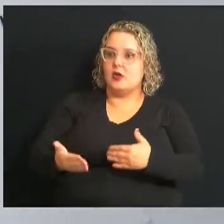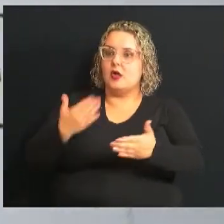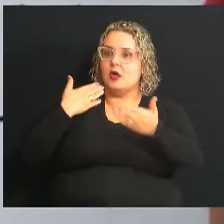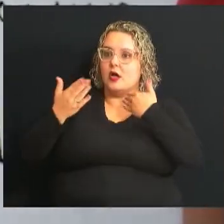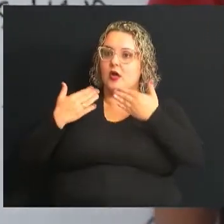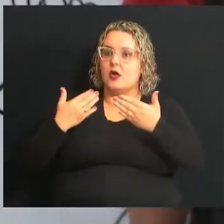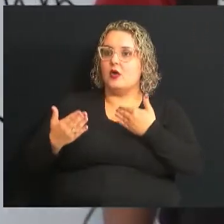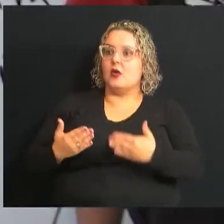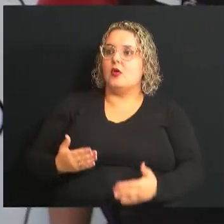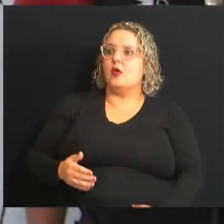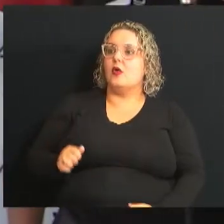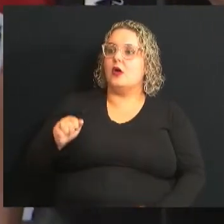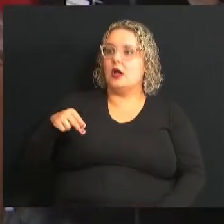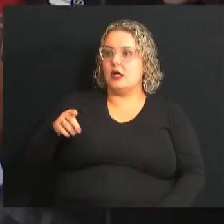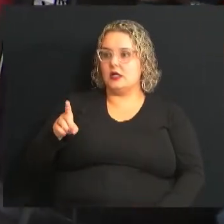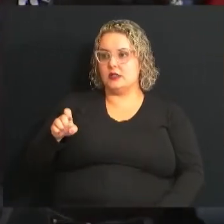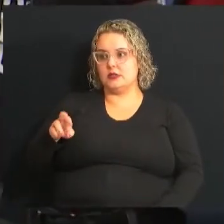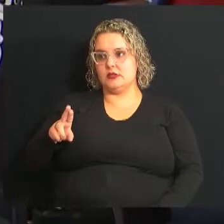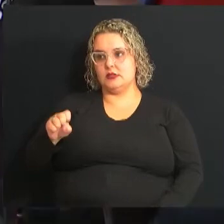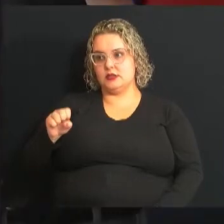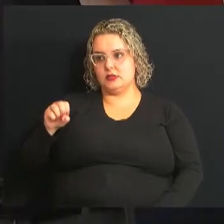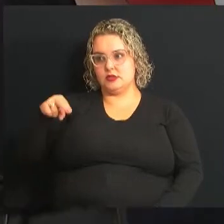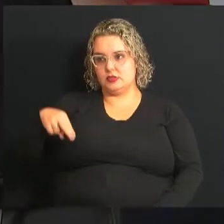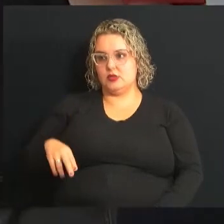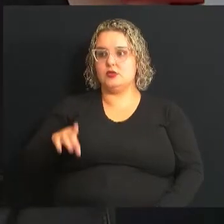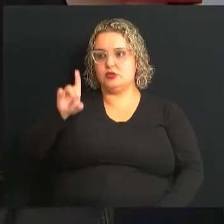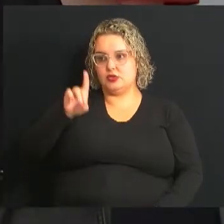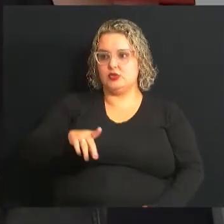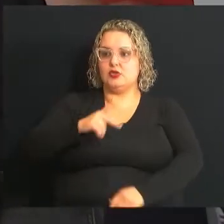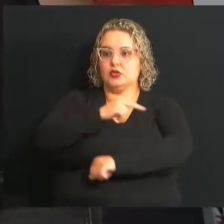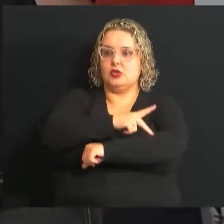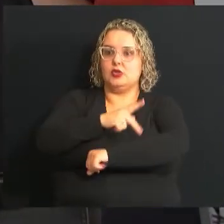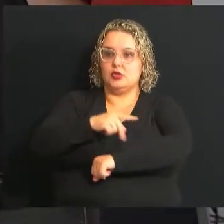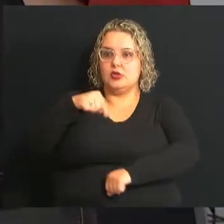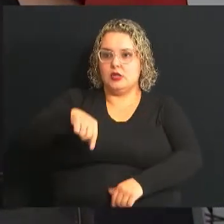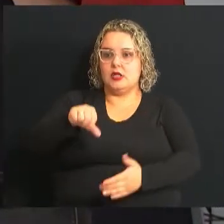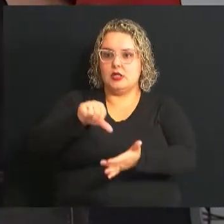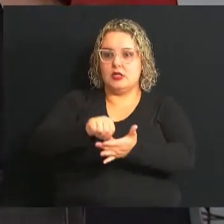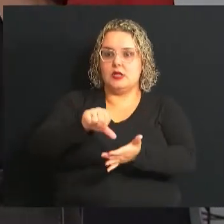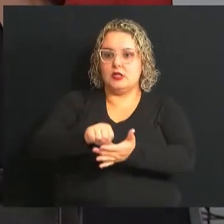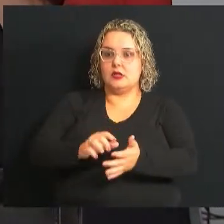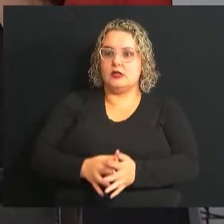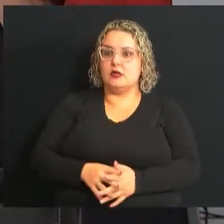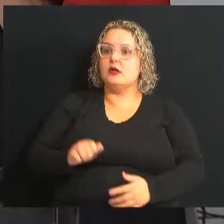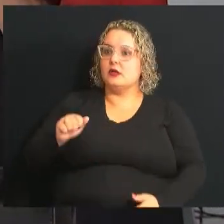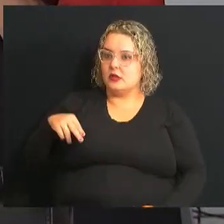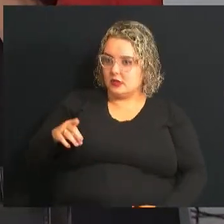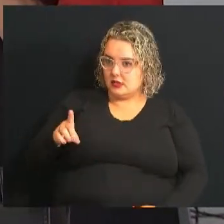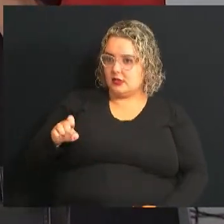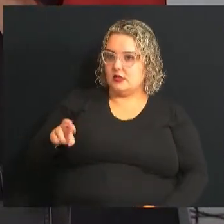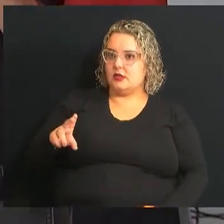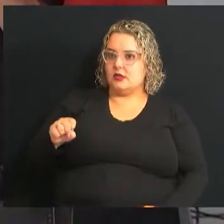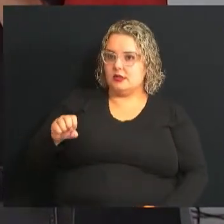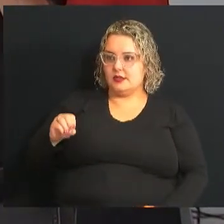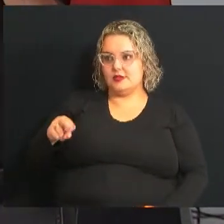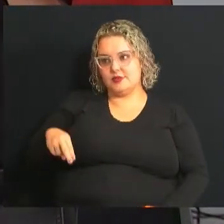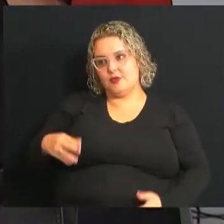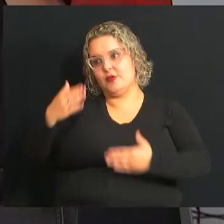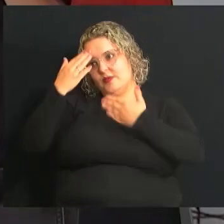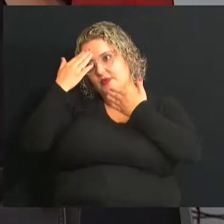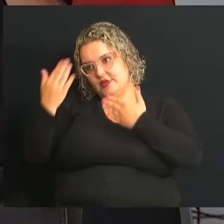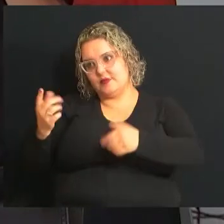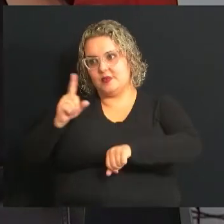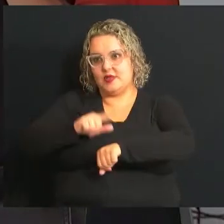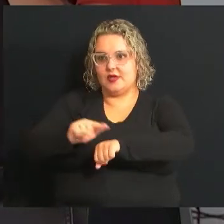conversar com o Anderson Rodrigues, diretor pedagógico aqui dessa unidade. Anderson, obrigada primeiro pelo seu tempo de vir